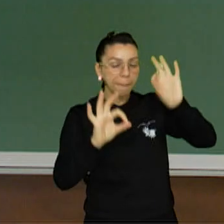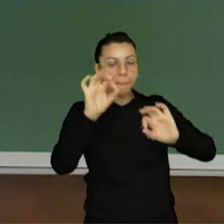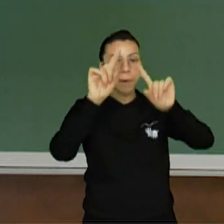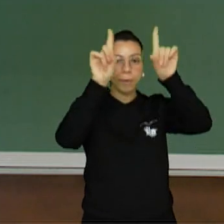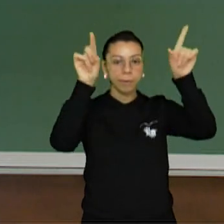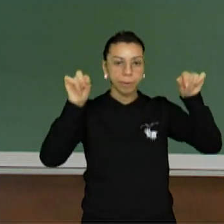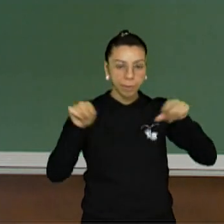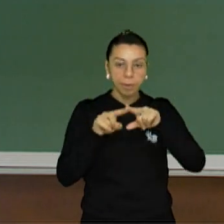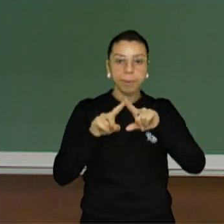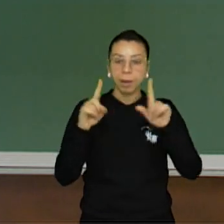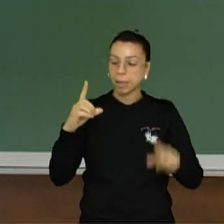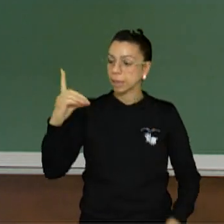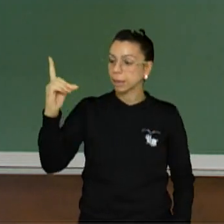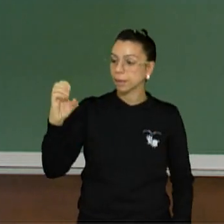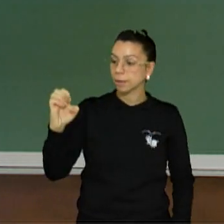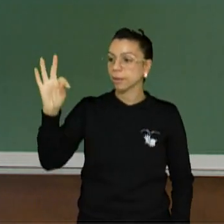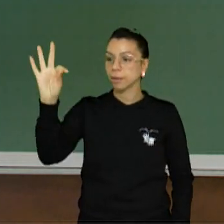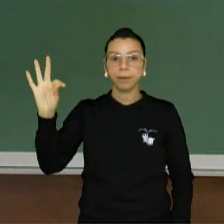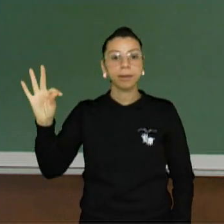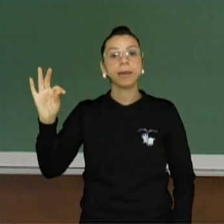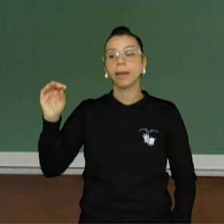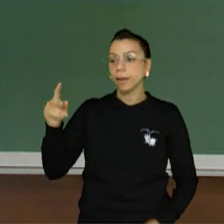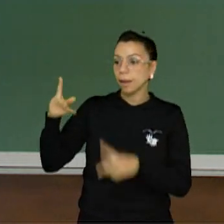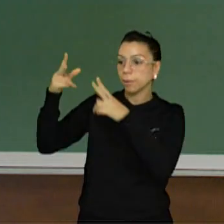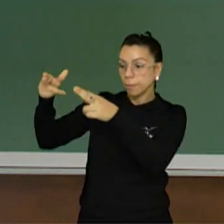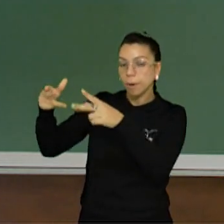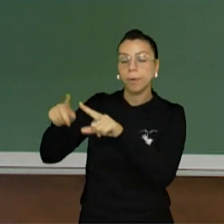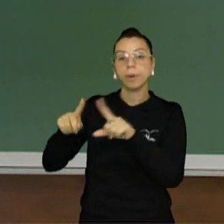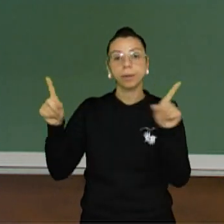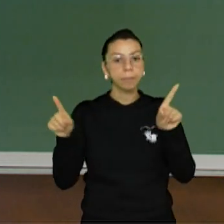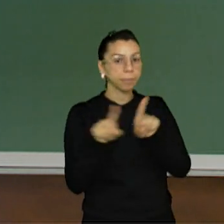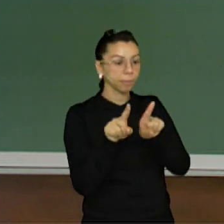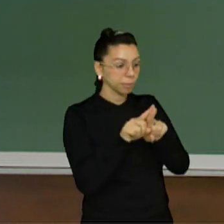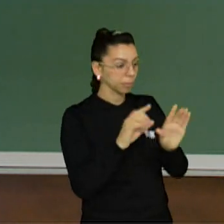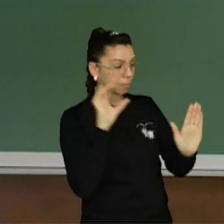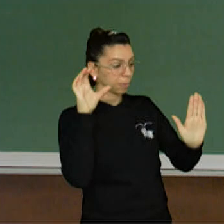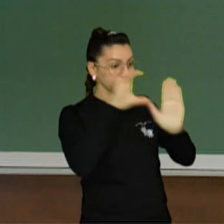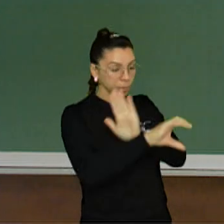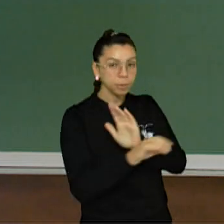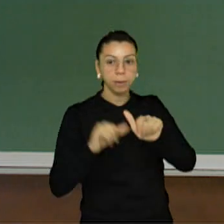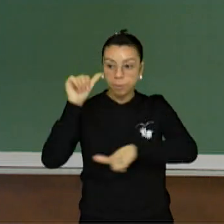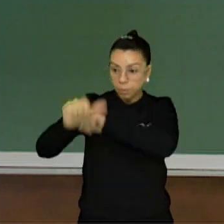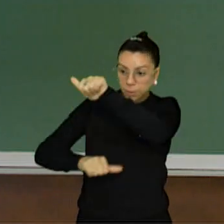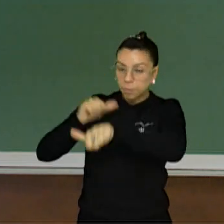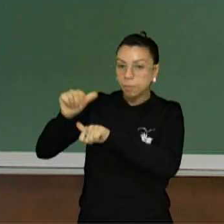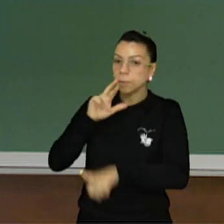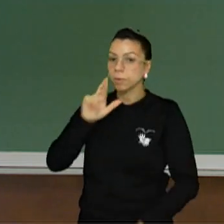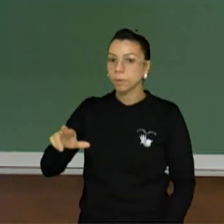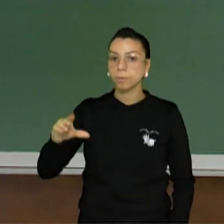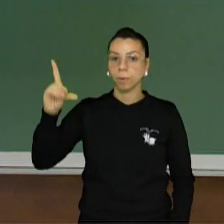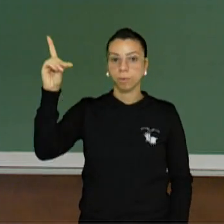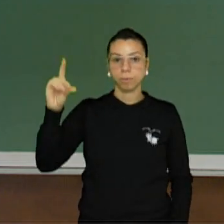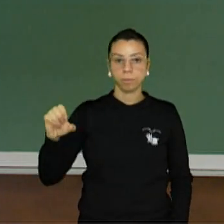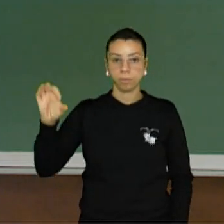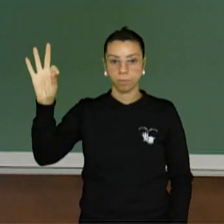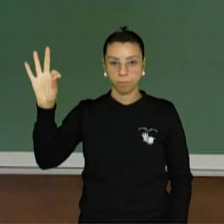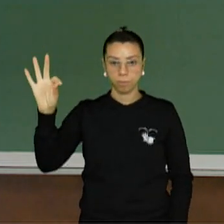fica igual, e as propriedades que alteram, sim, tá, o resultado de um determinante.